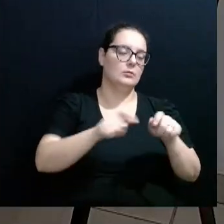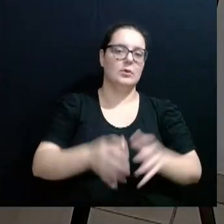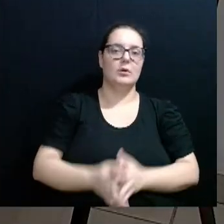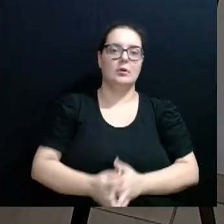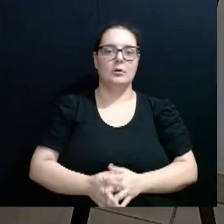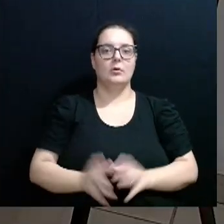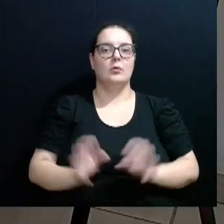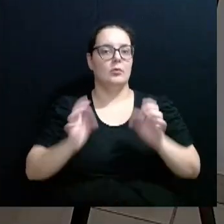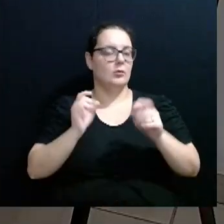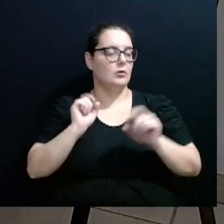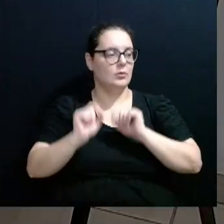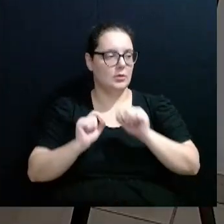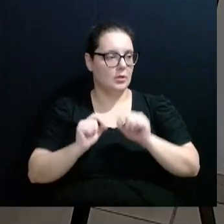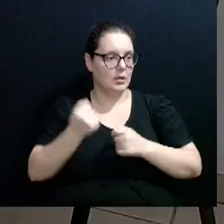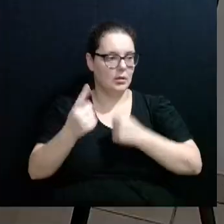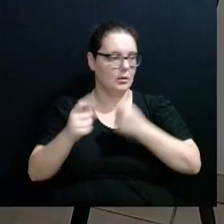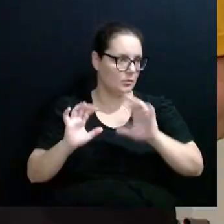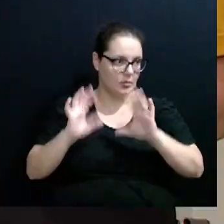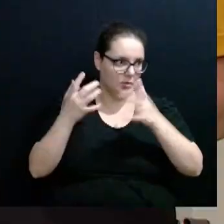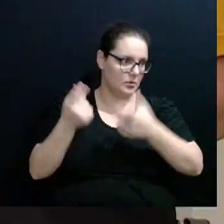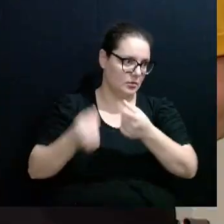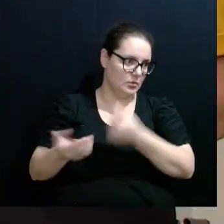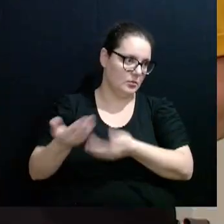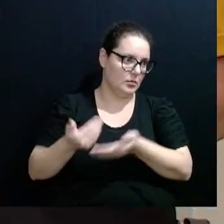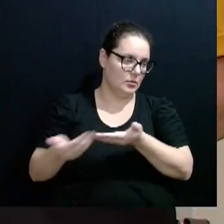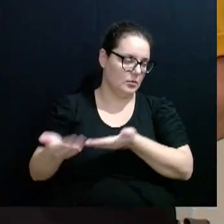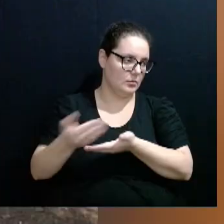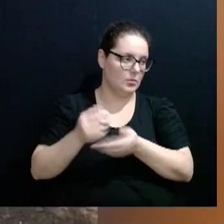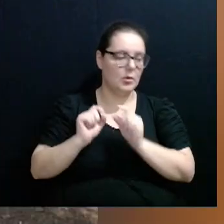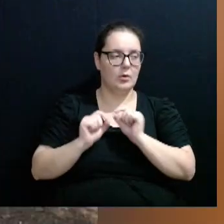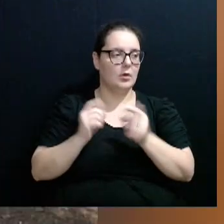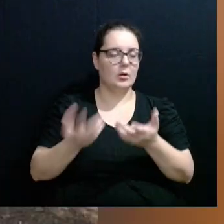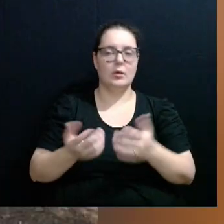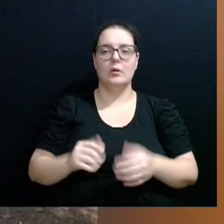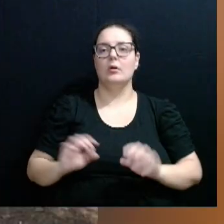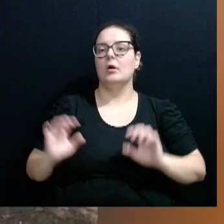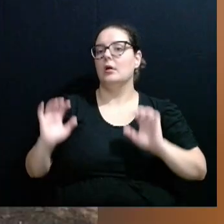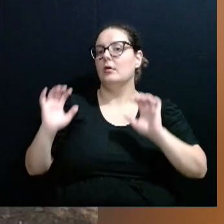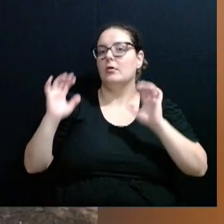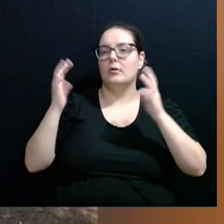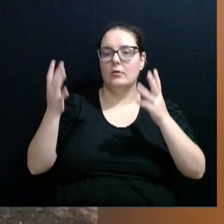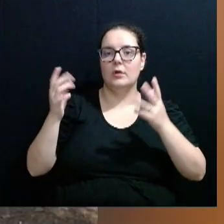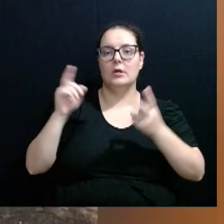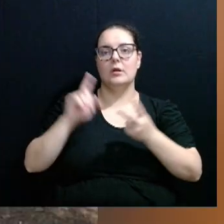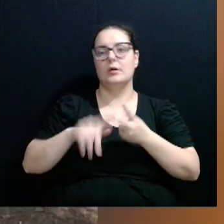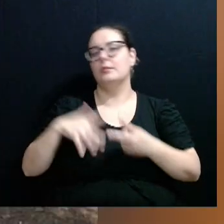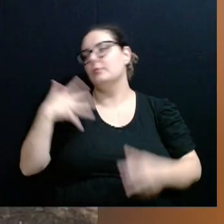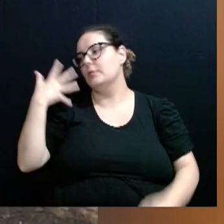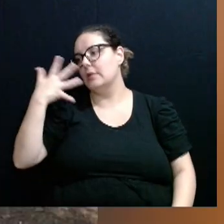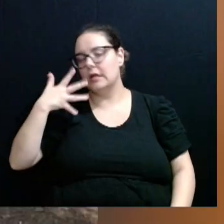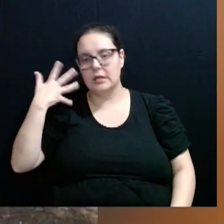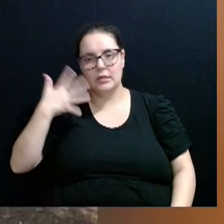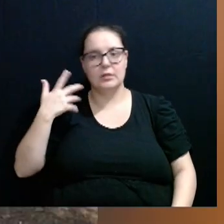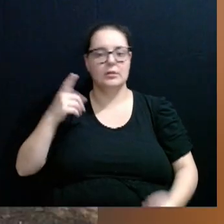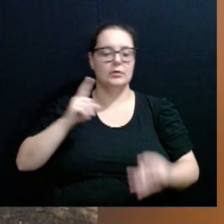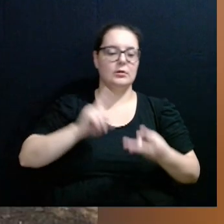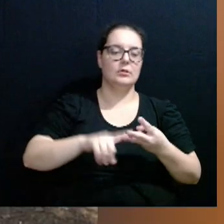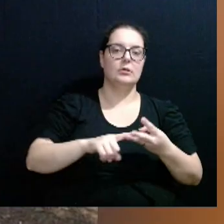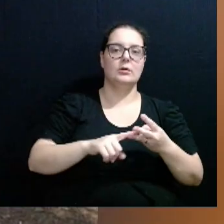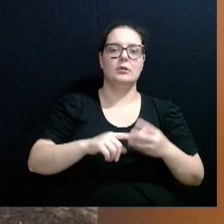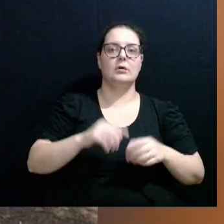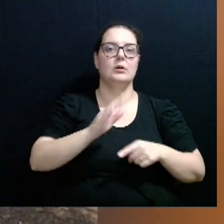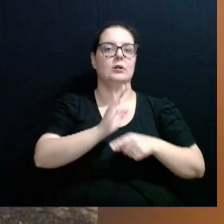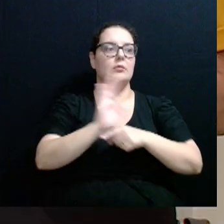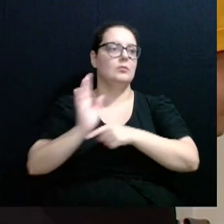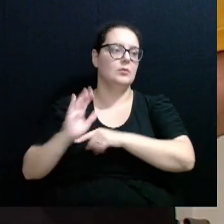Algumas festas para arrecadação de fundos? O que é? Festas, palestras, exibição de filmes, que